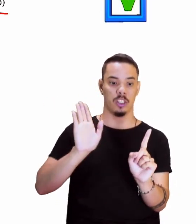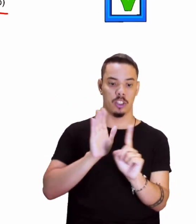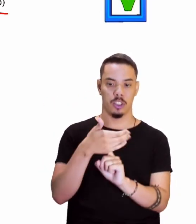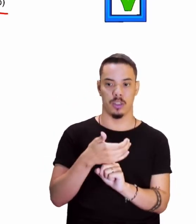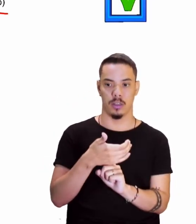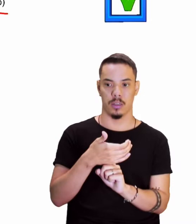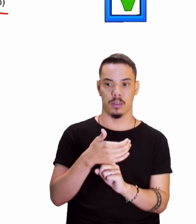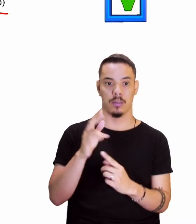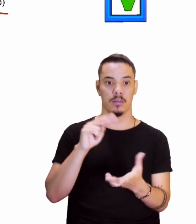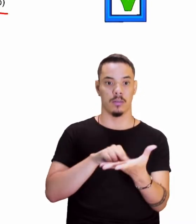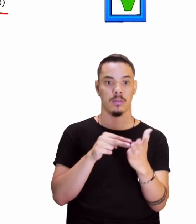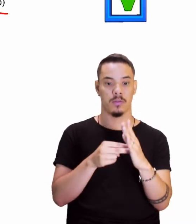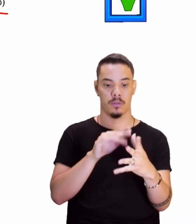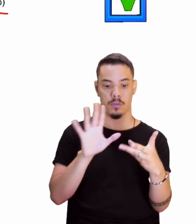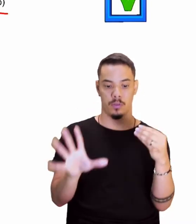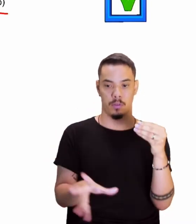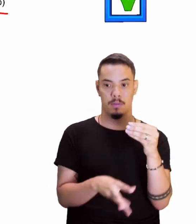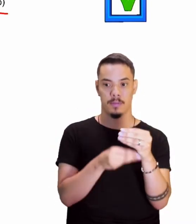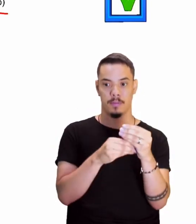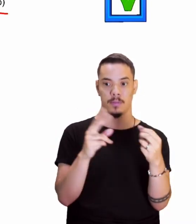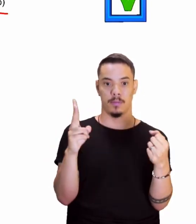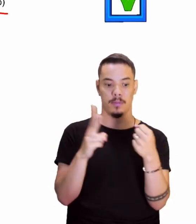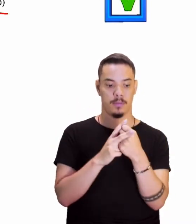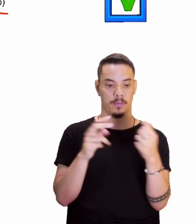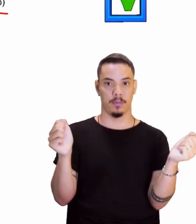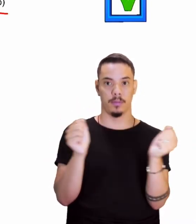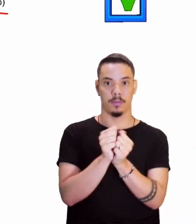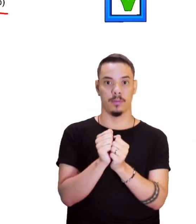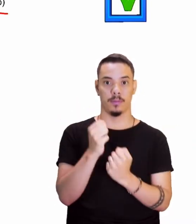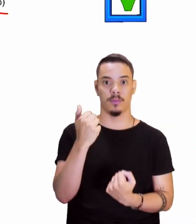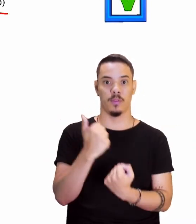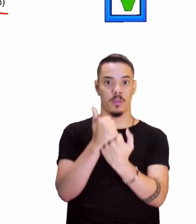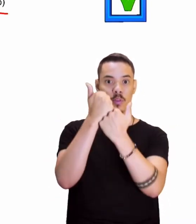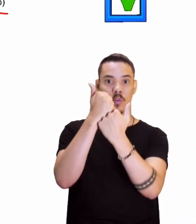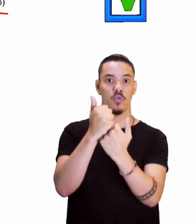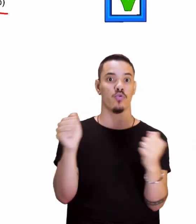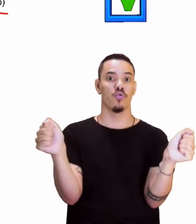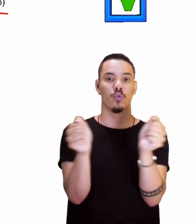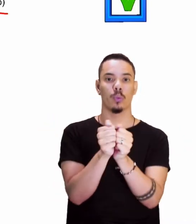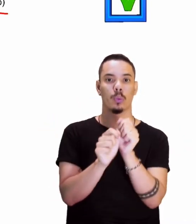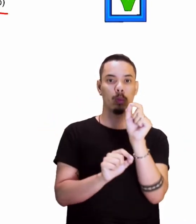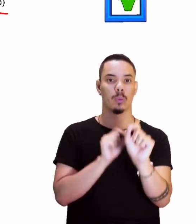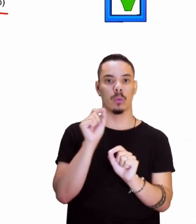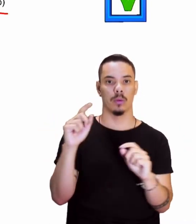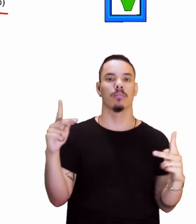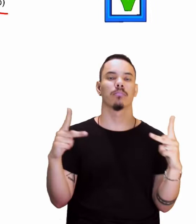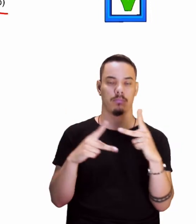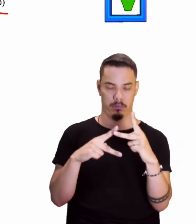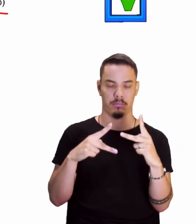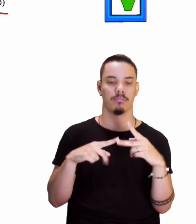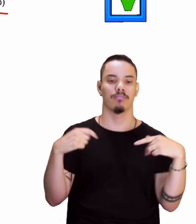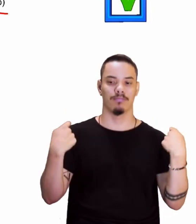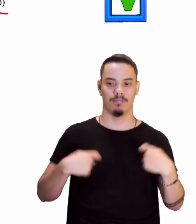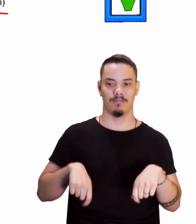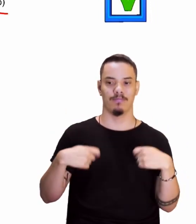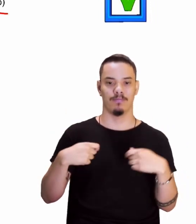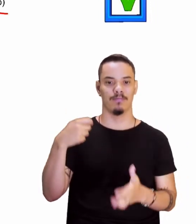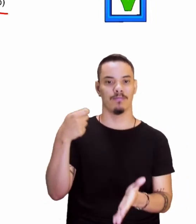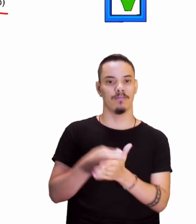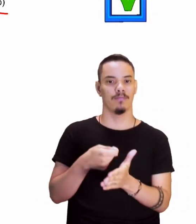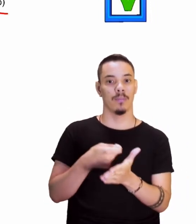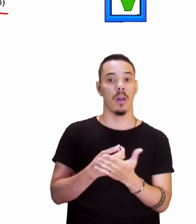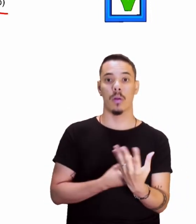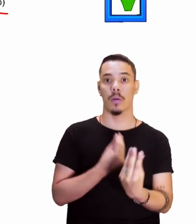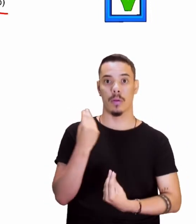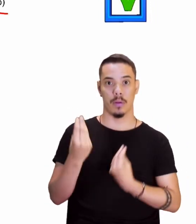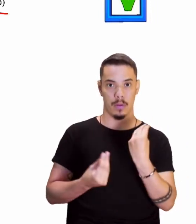vai completar o sentido do verbo com auxílio de preposição. Como isso acontece,